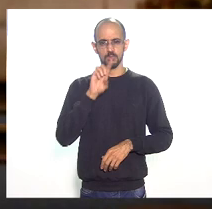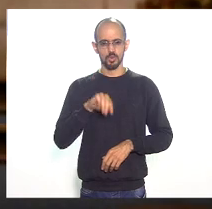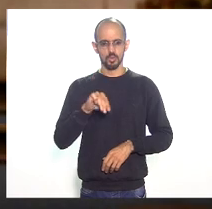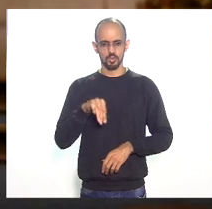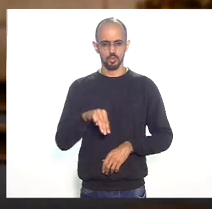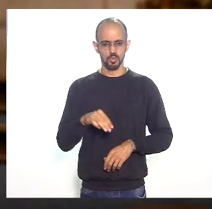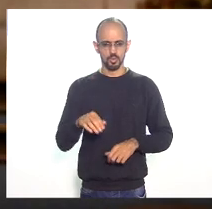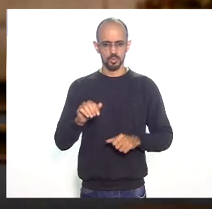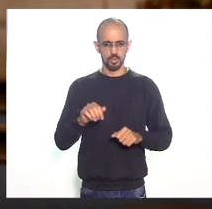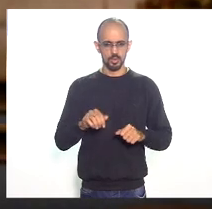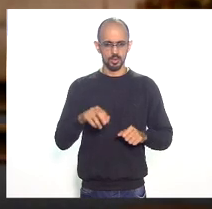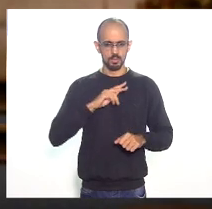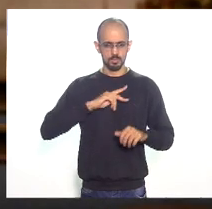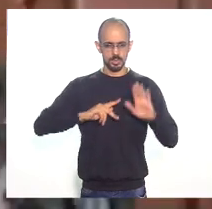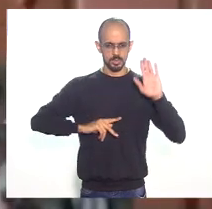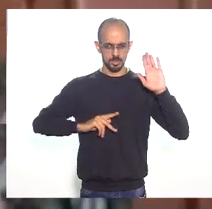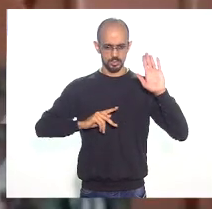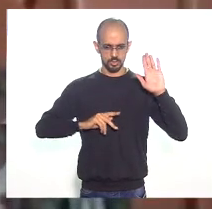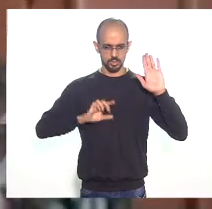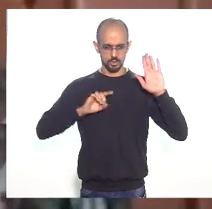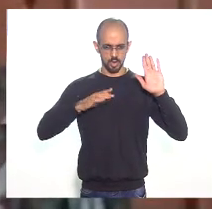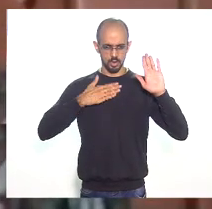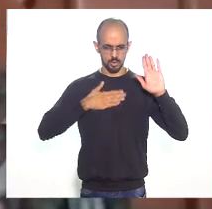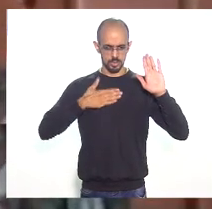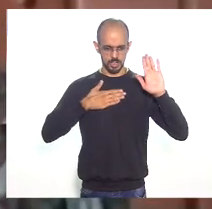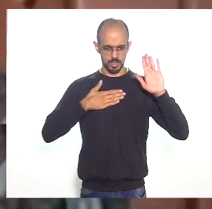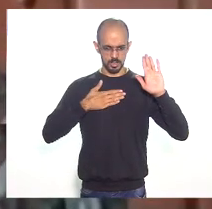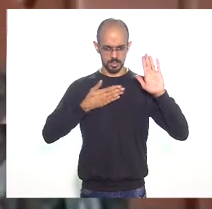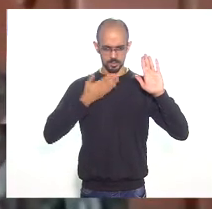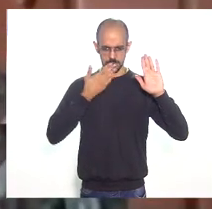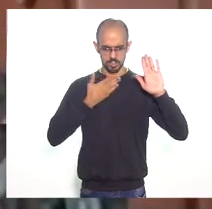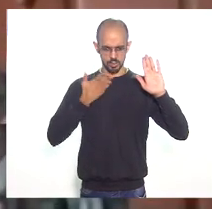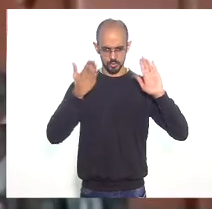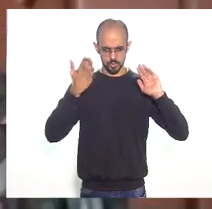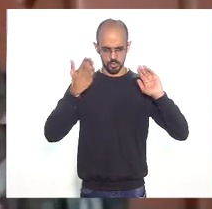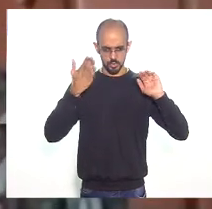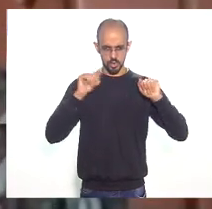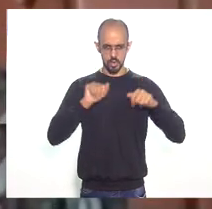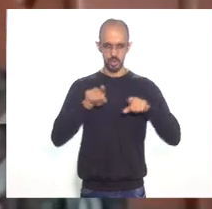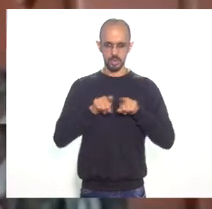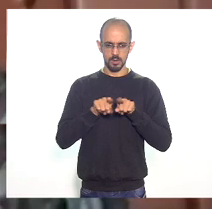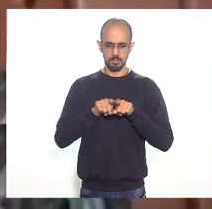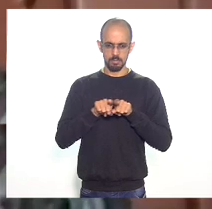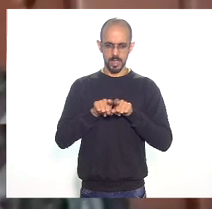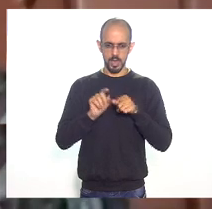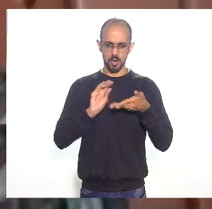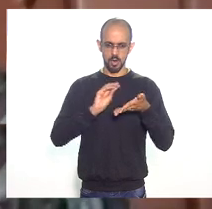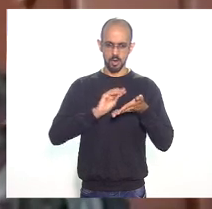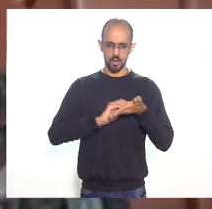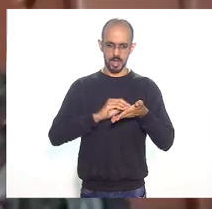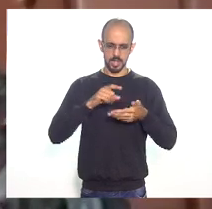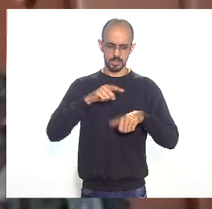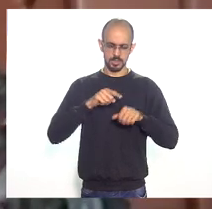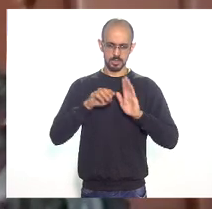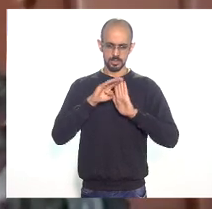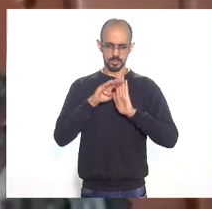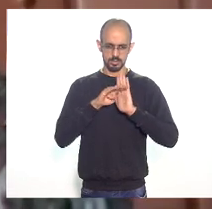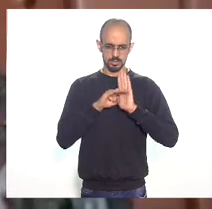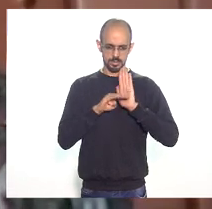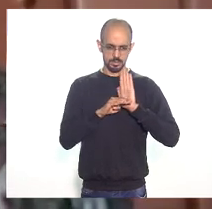Presidente, eu gostaria de sugerir a vossa excelência que incluísse também nessa lista